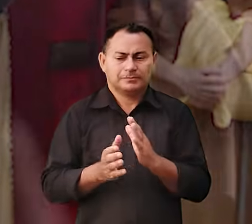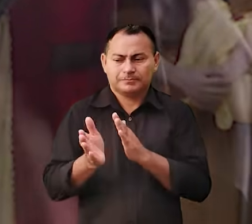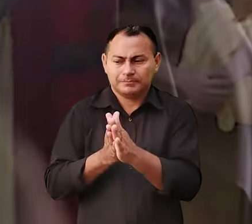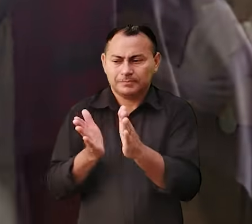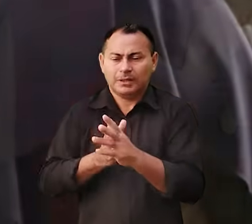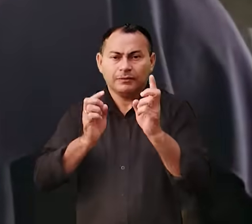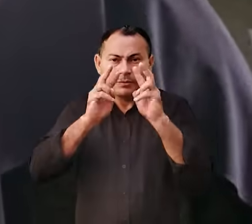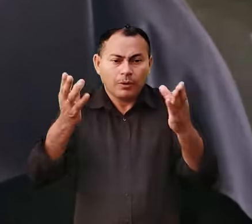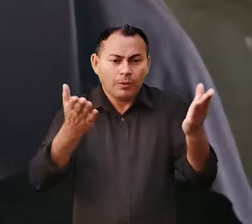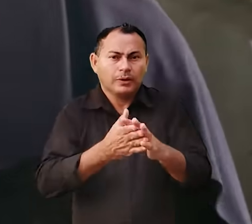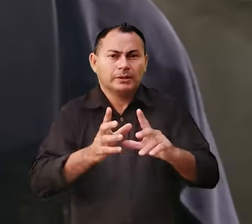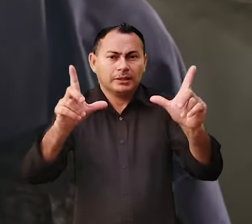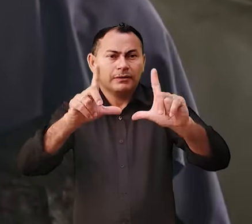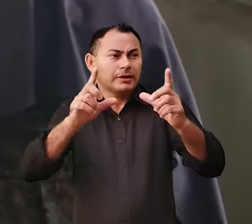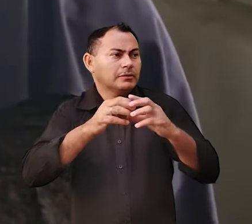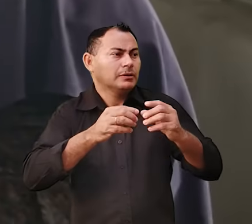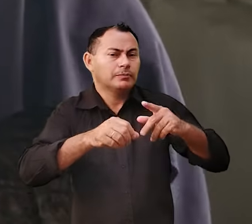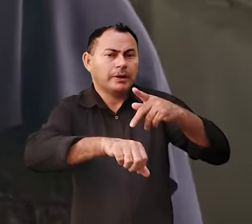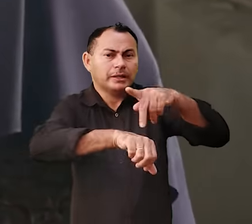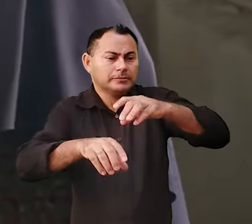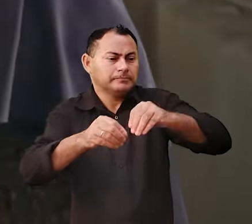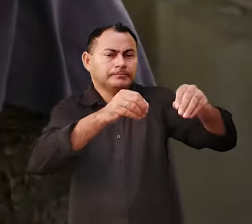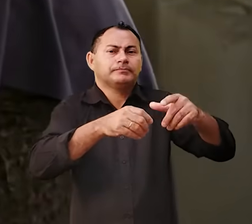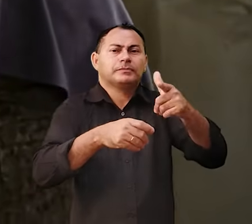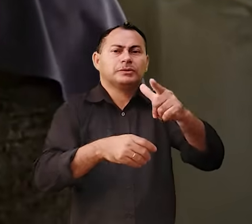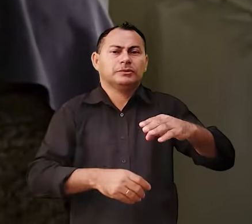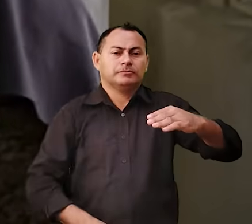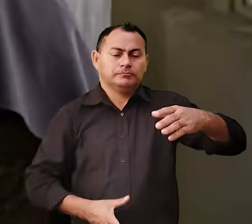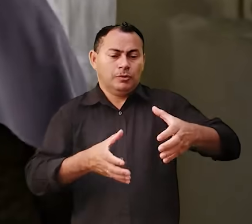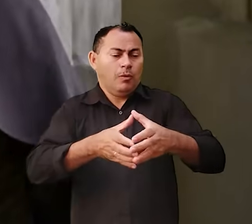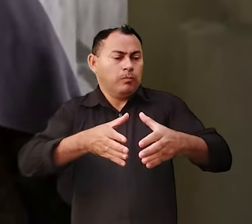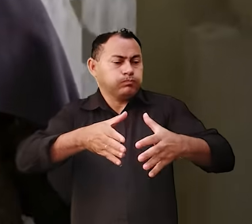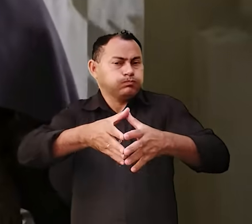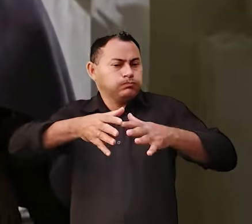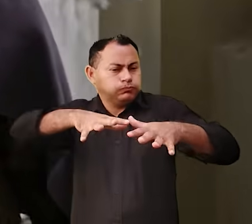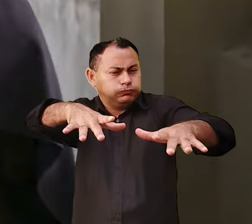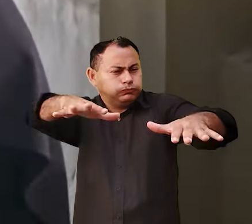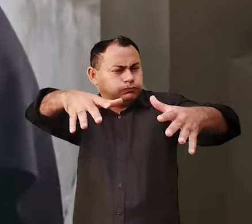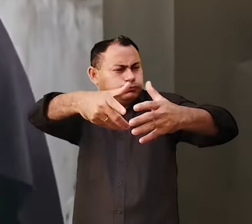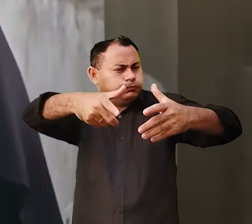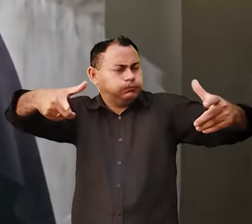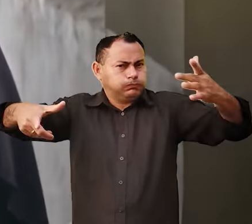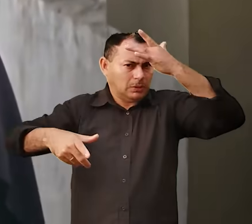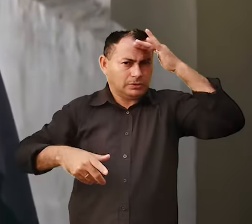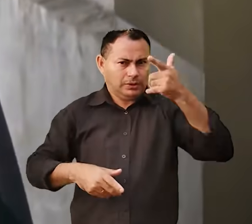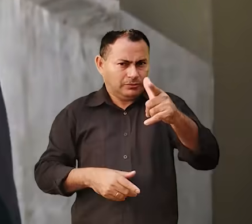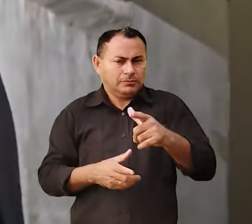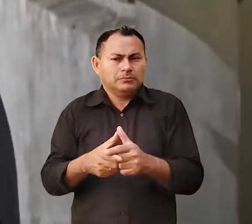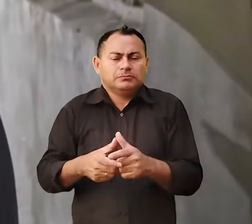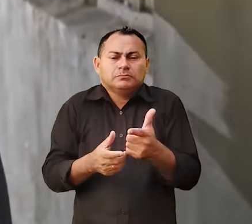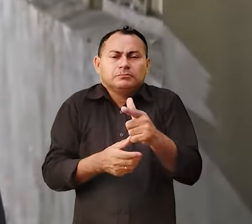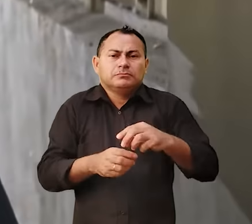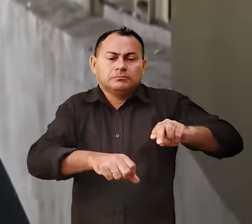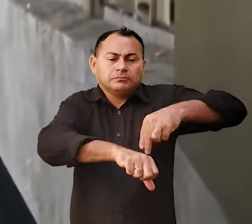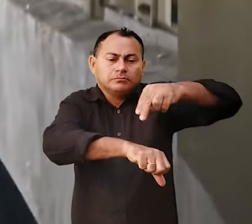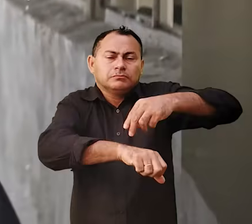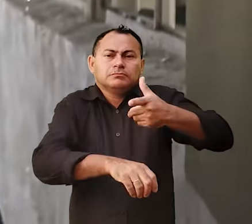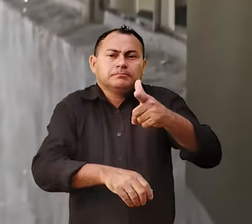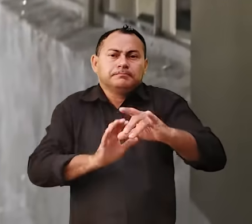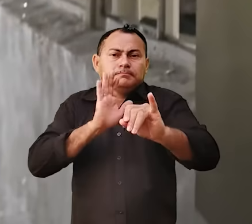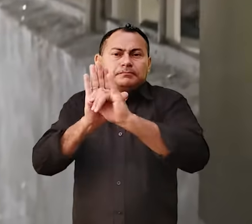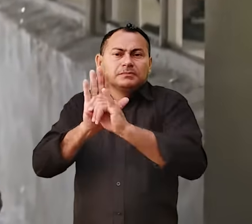com os refugiados que vemos hoje na televisão. Eles não tinham um exército, não eram uma nação, não tinham